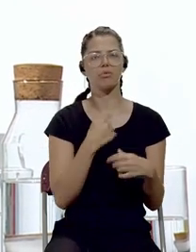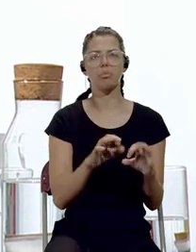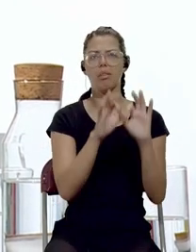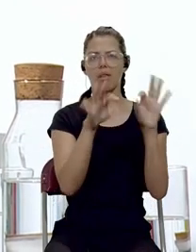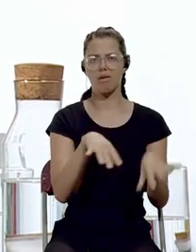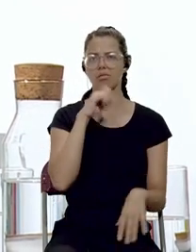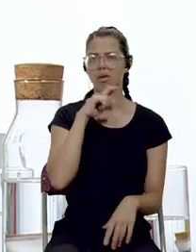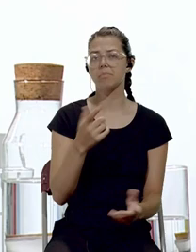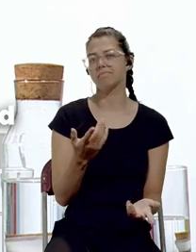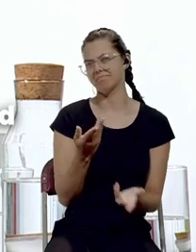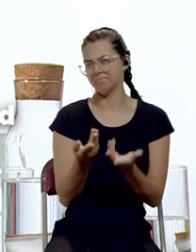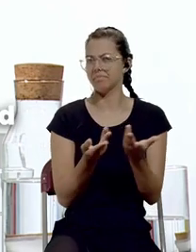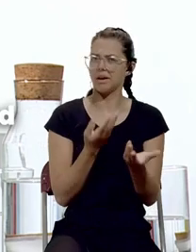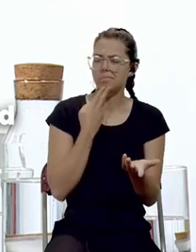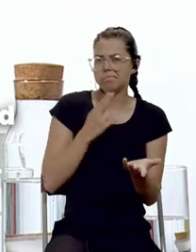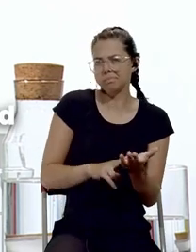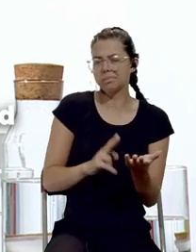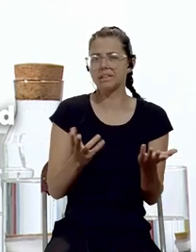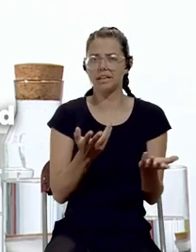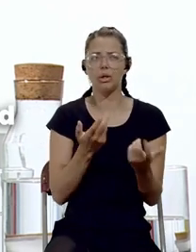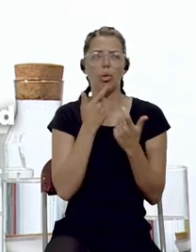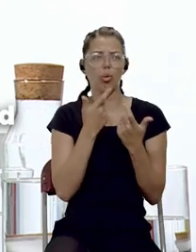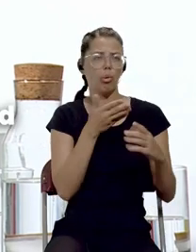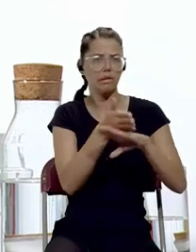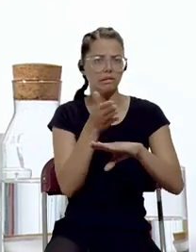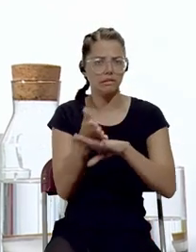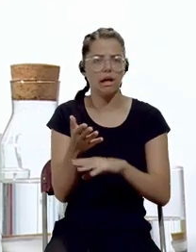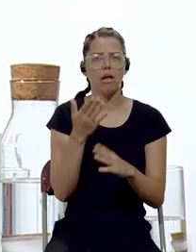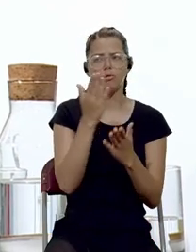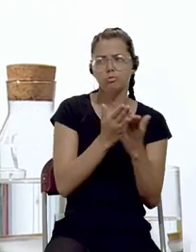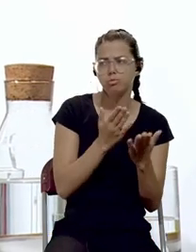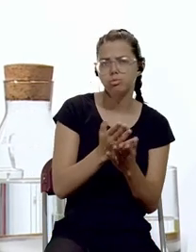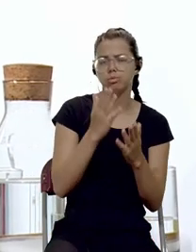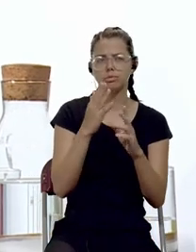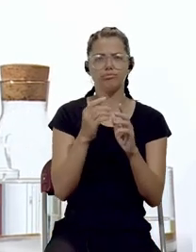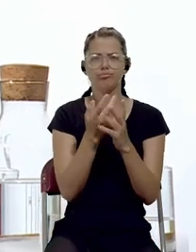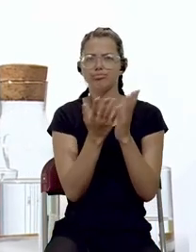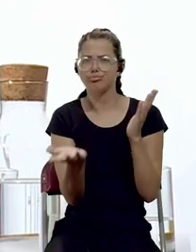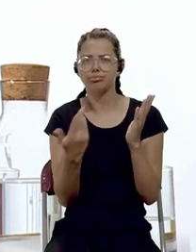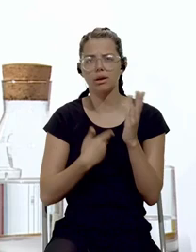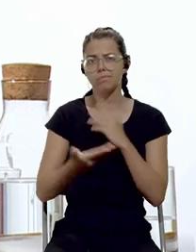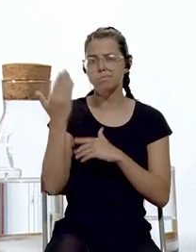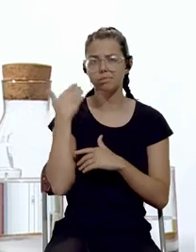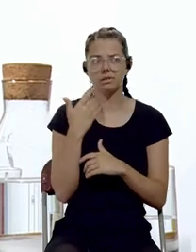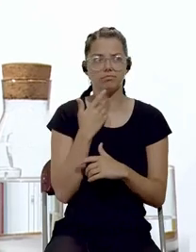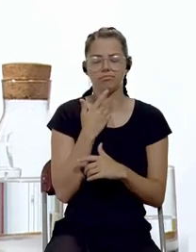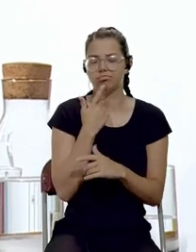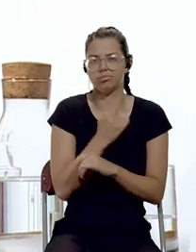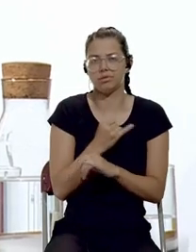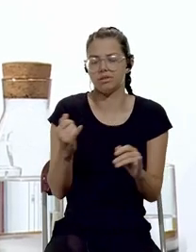de certa forma, isso é verdade, não é? Eu tive acesso a tudo e a estudos e a muitas coisas que eram impensáveis nas gerações anteriores à